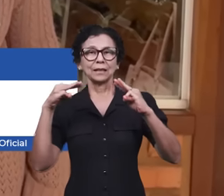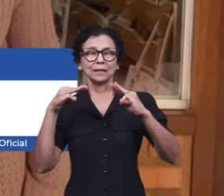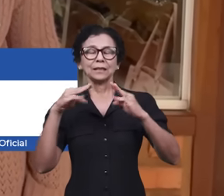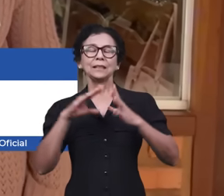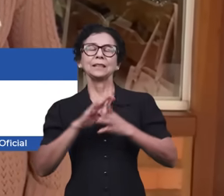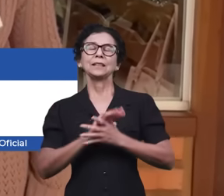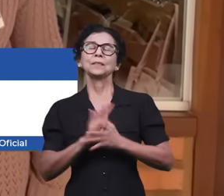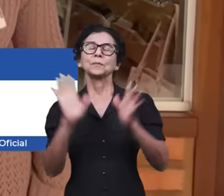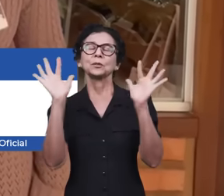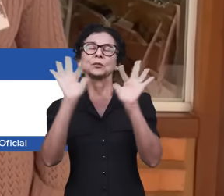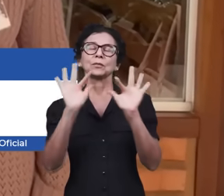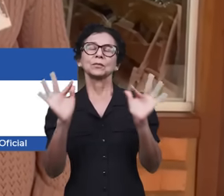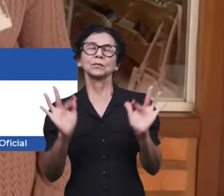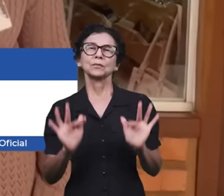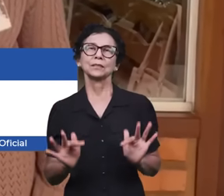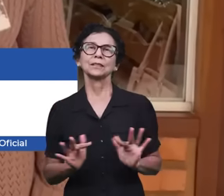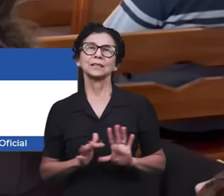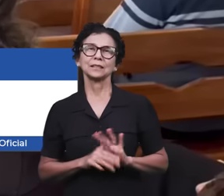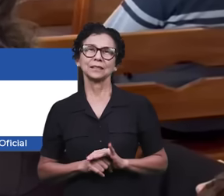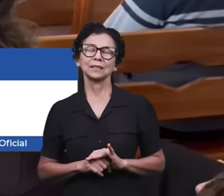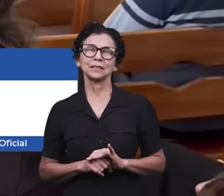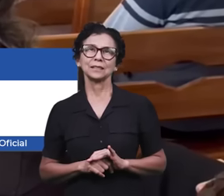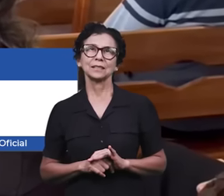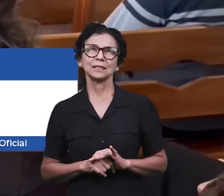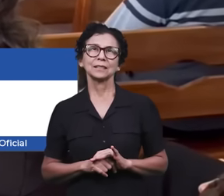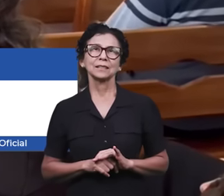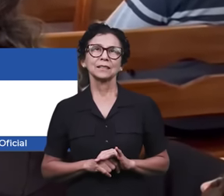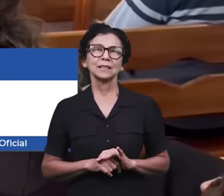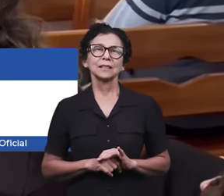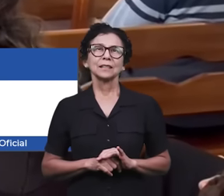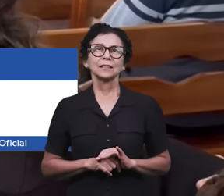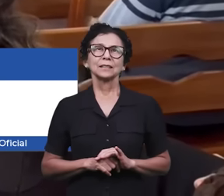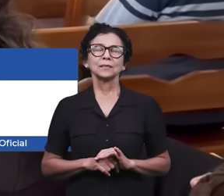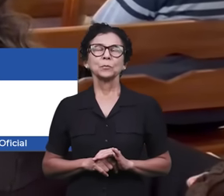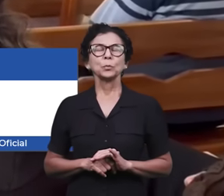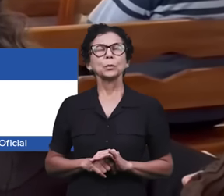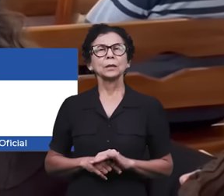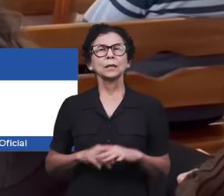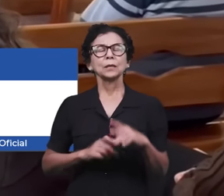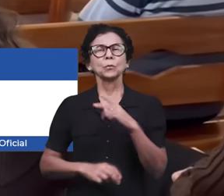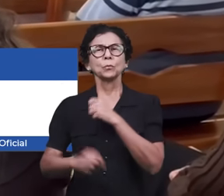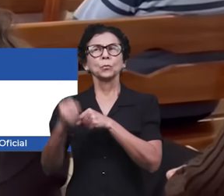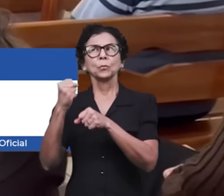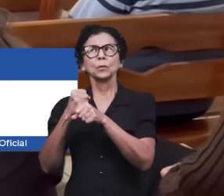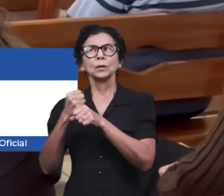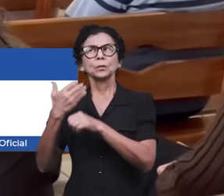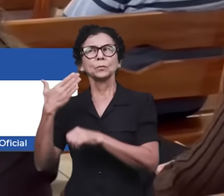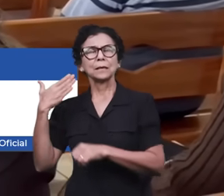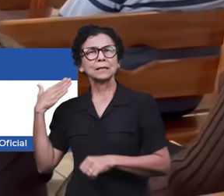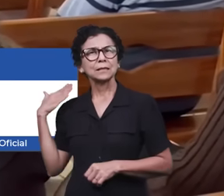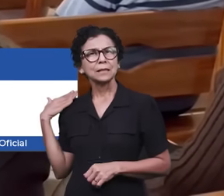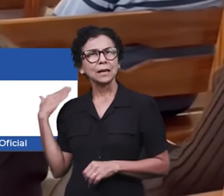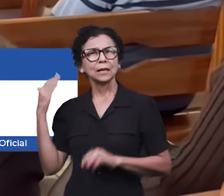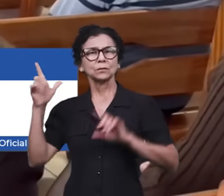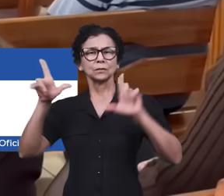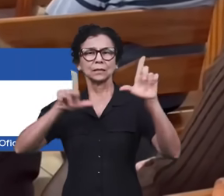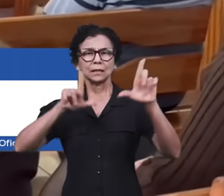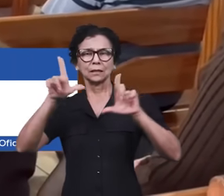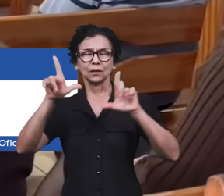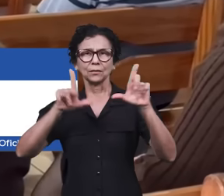passado Deus falou conosco, Maranata. Então fomos para a televisão e achamos, é o canal